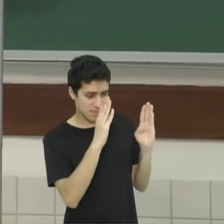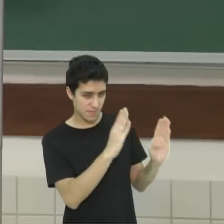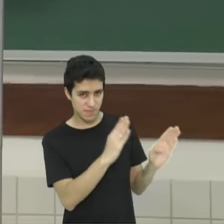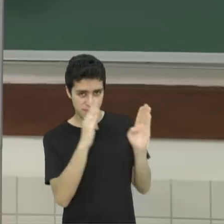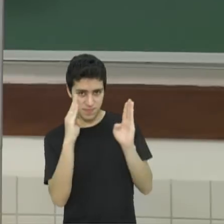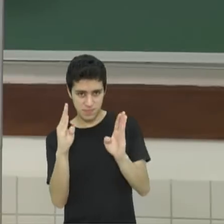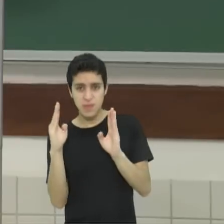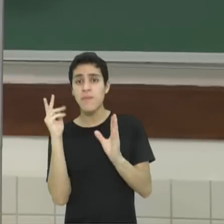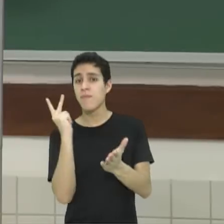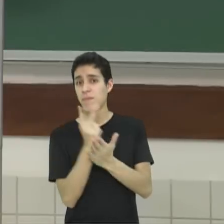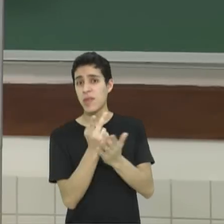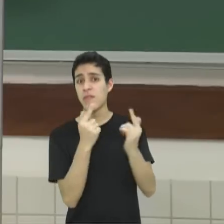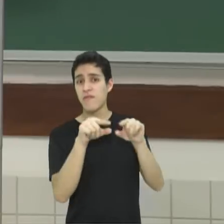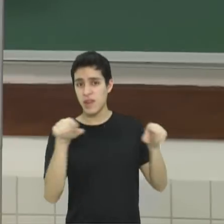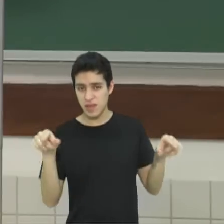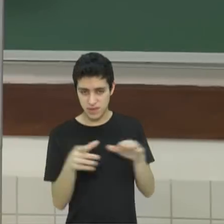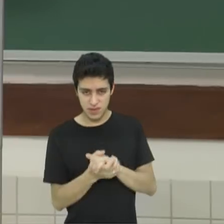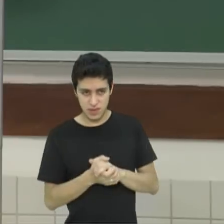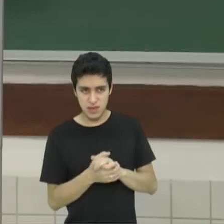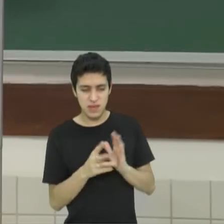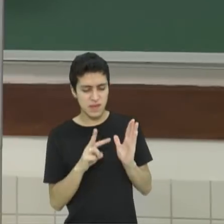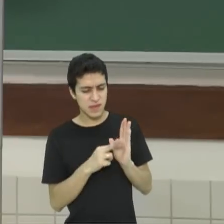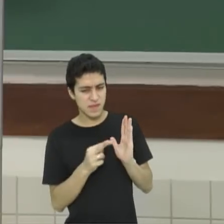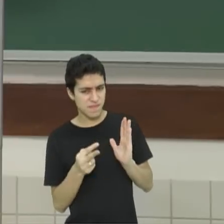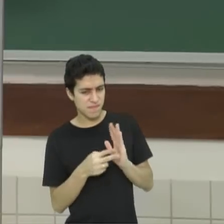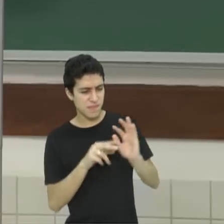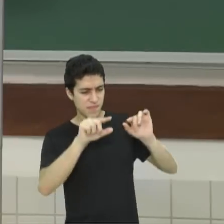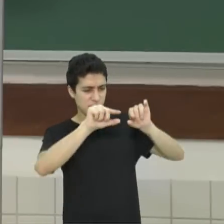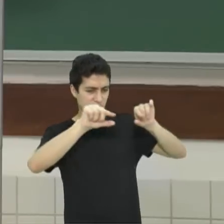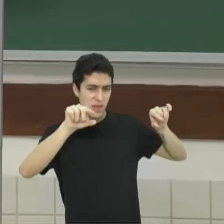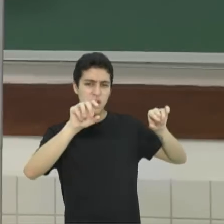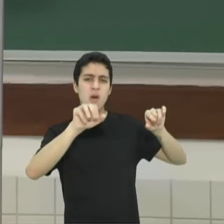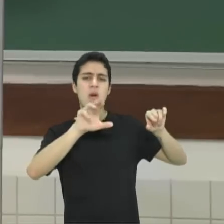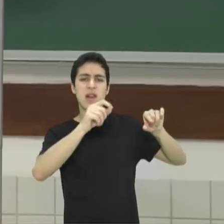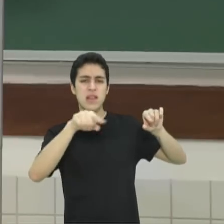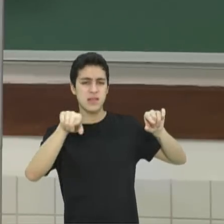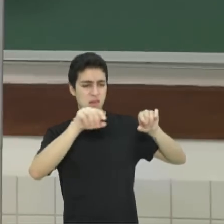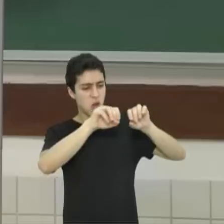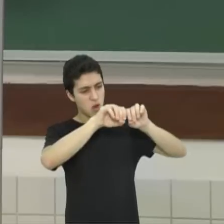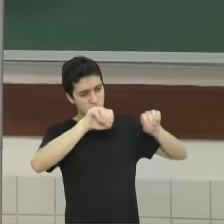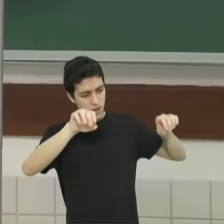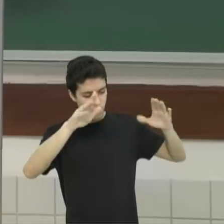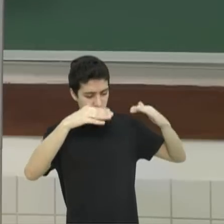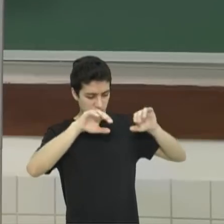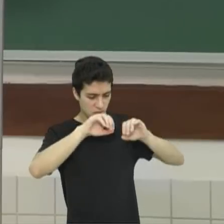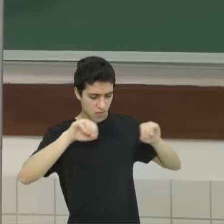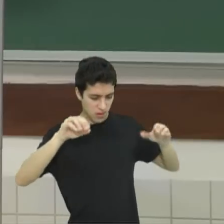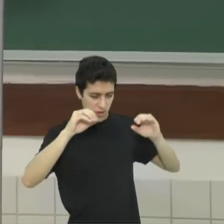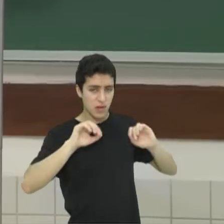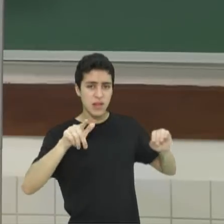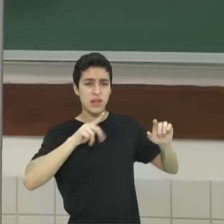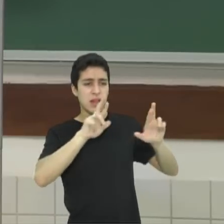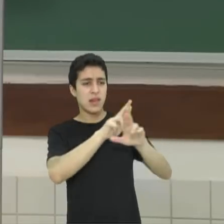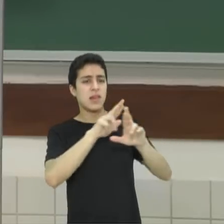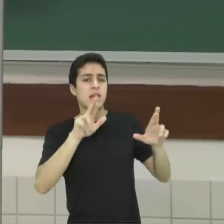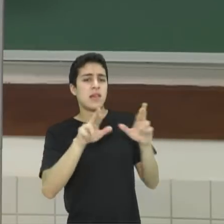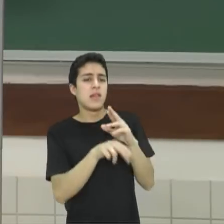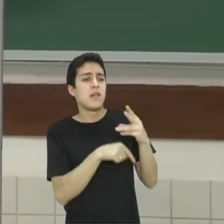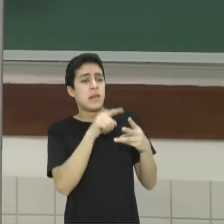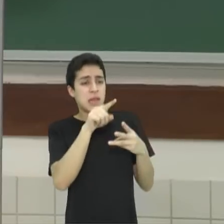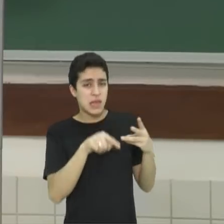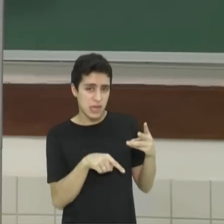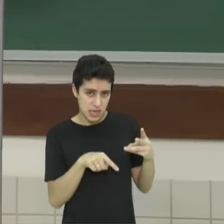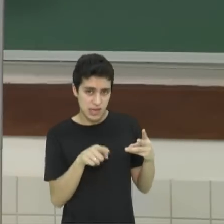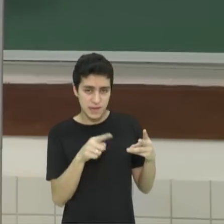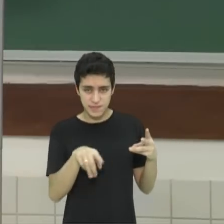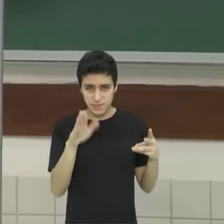mesmo enunciado. Nós podemos chamar cada uma dessas partes de uma oração. Elas se relacionam entre si e